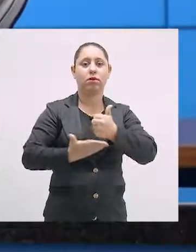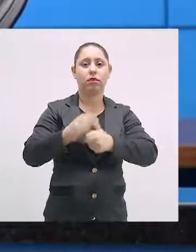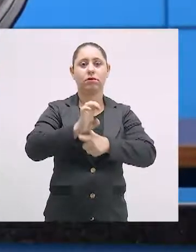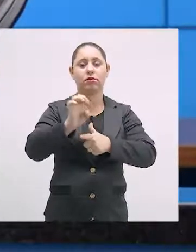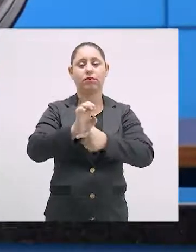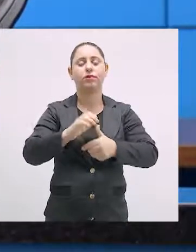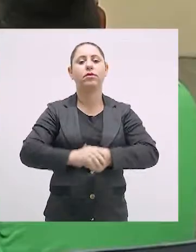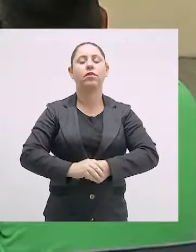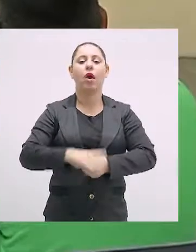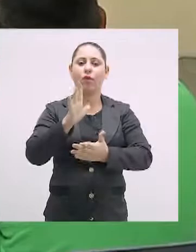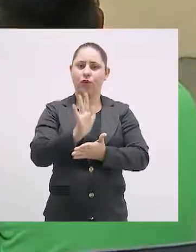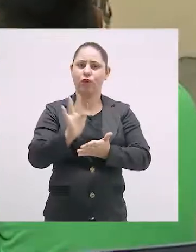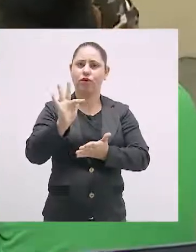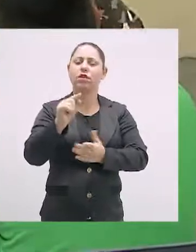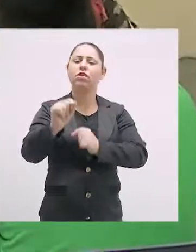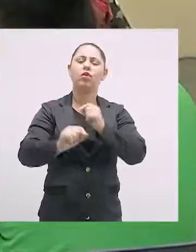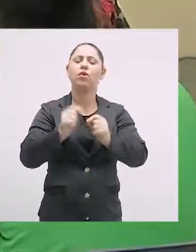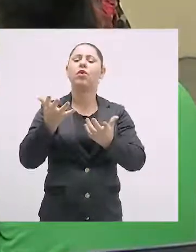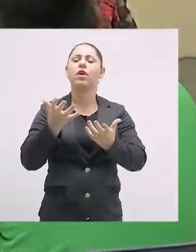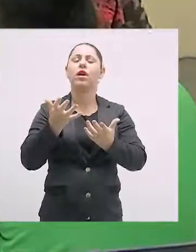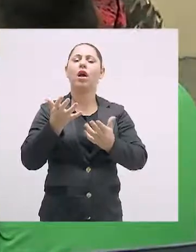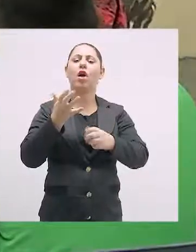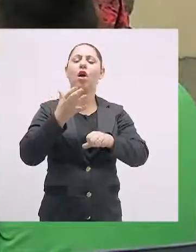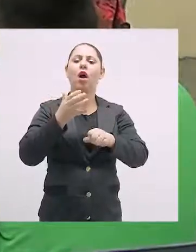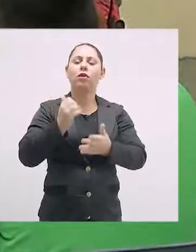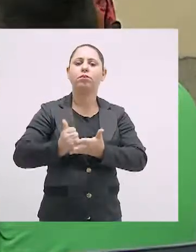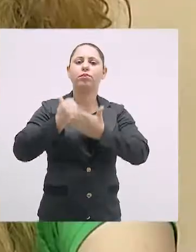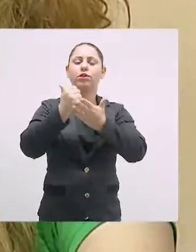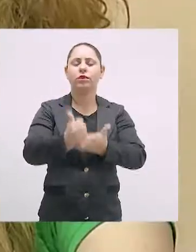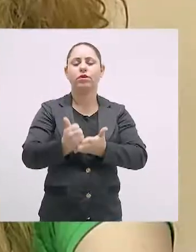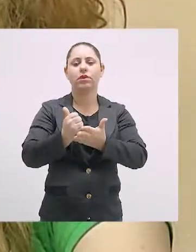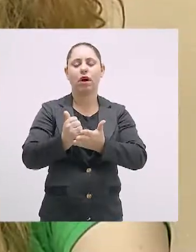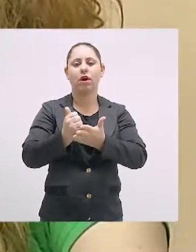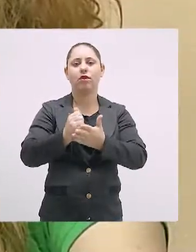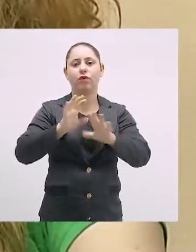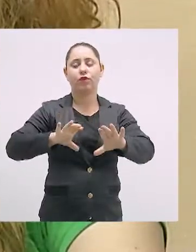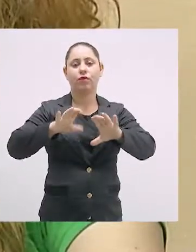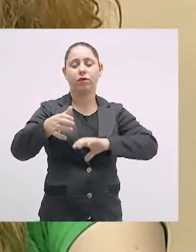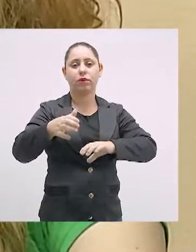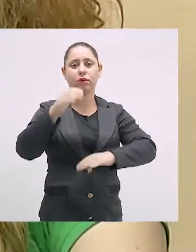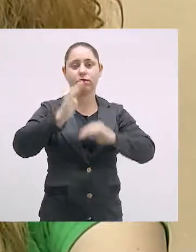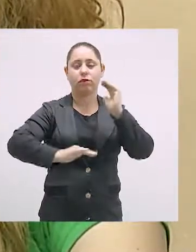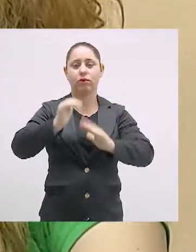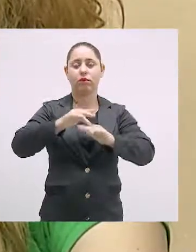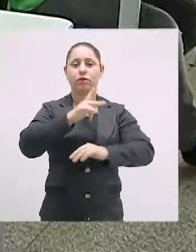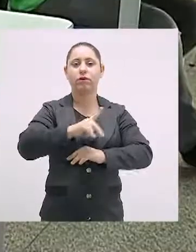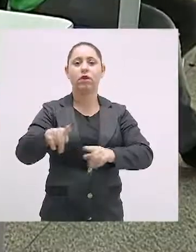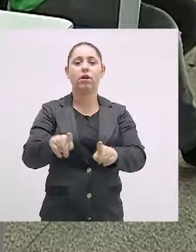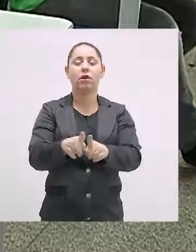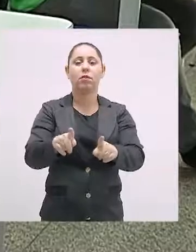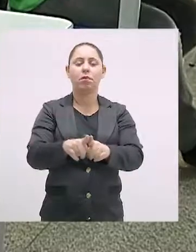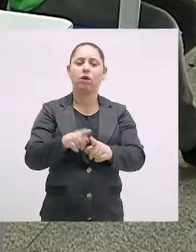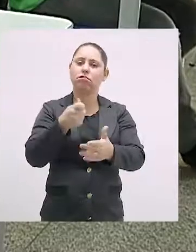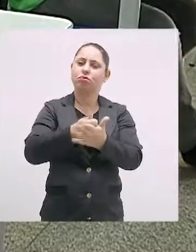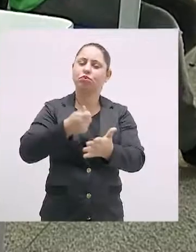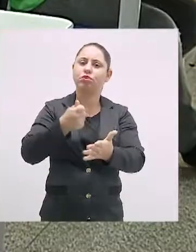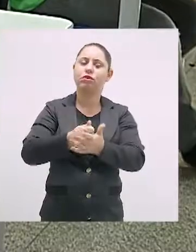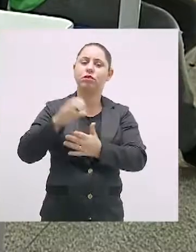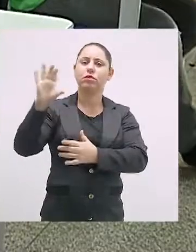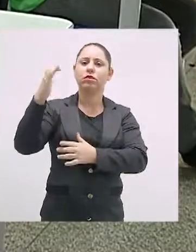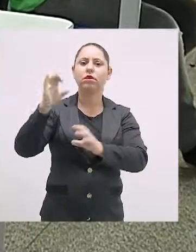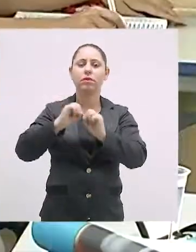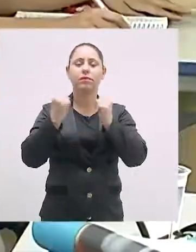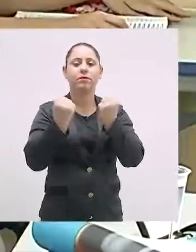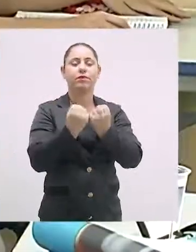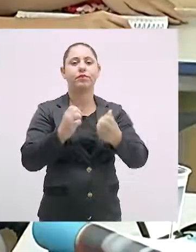Educação Básica do Estado. Essa fundação pretende apoiar a formação de professores, além de dar suporte à promoção de eventos científicos nas